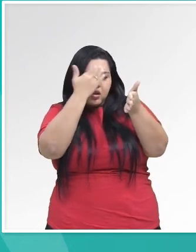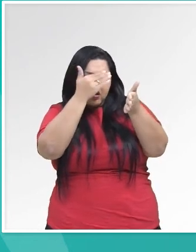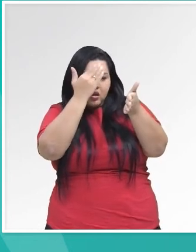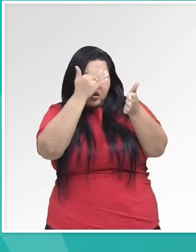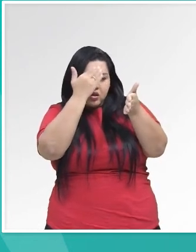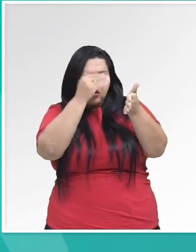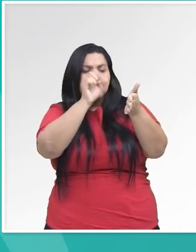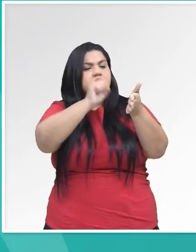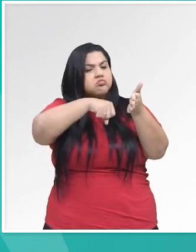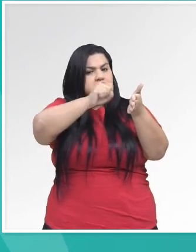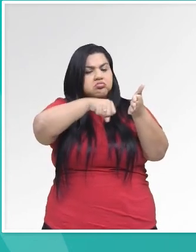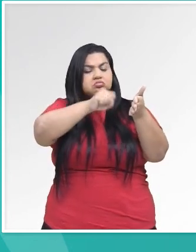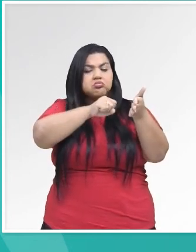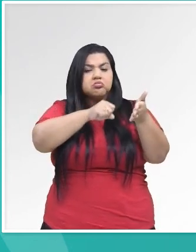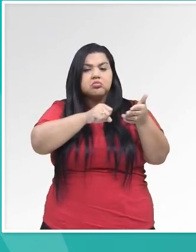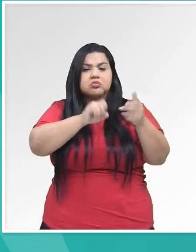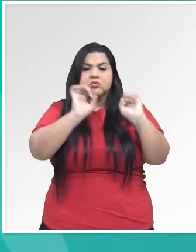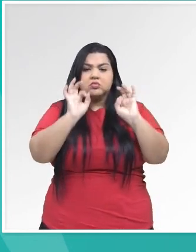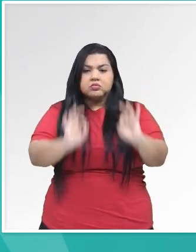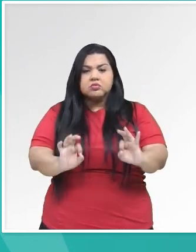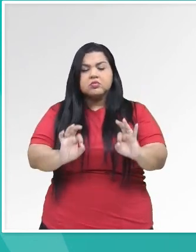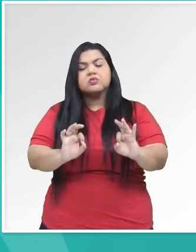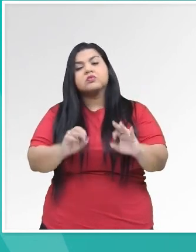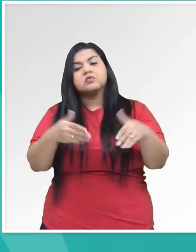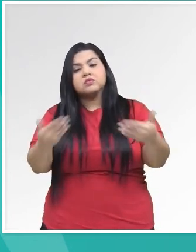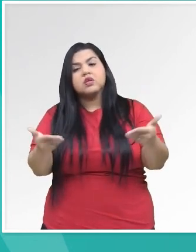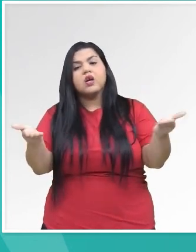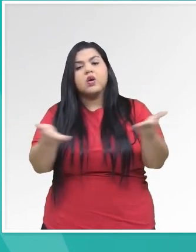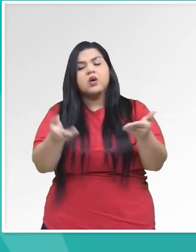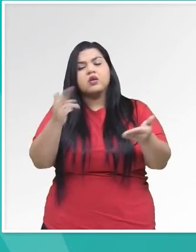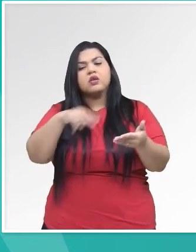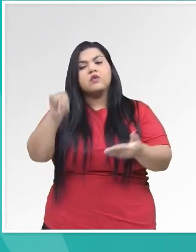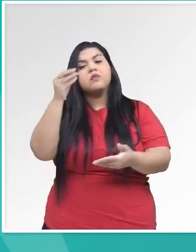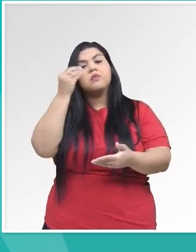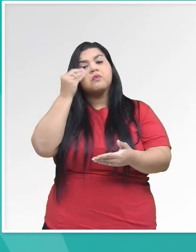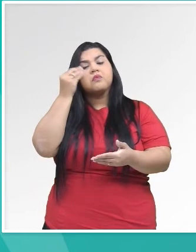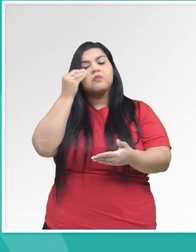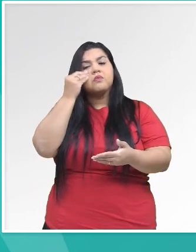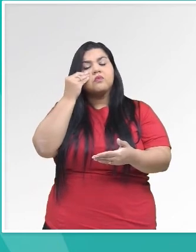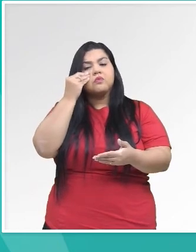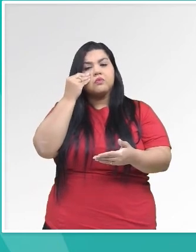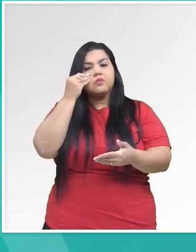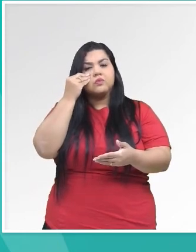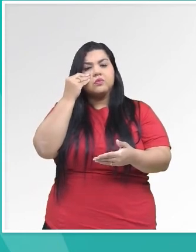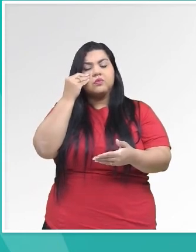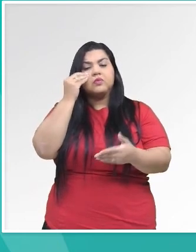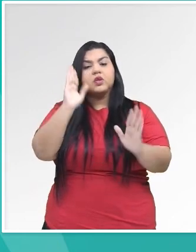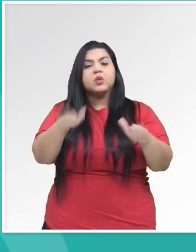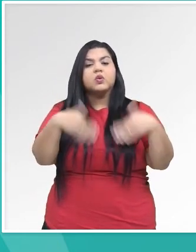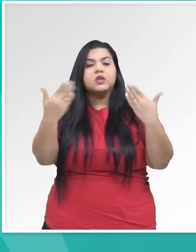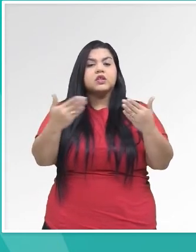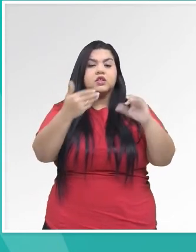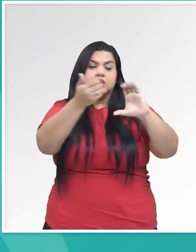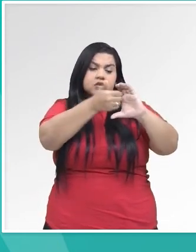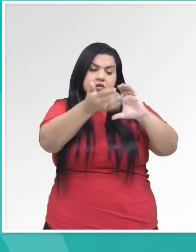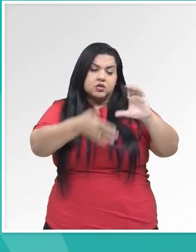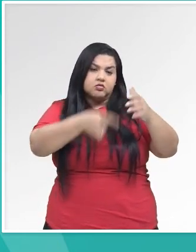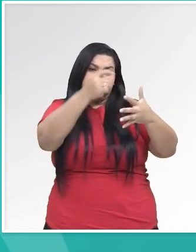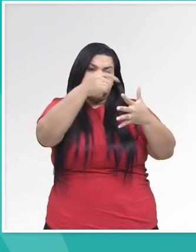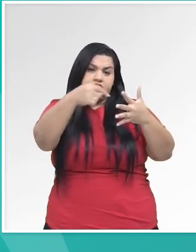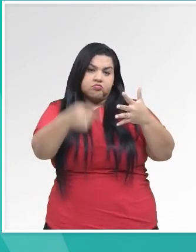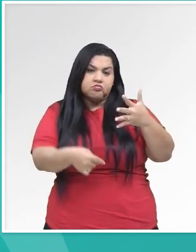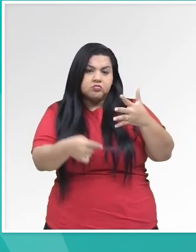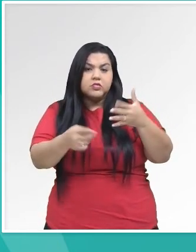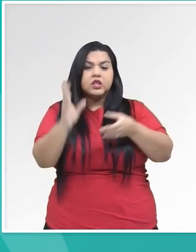palavra? Compreende, tá certo? Então, agora nós vamos observar quais são as